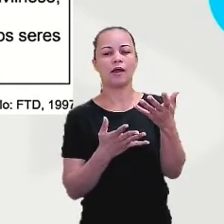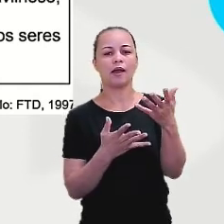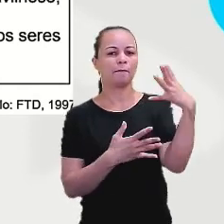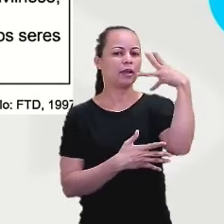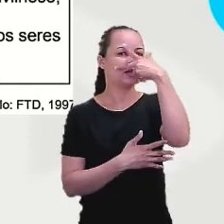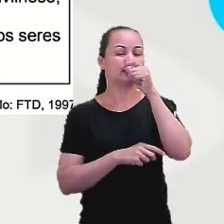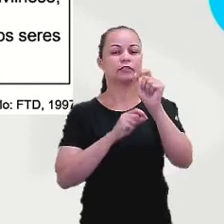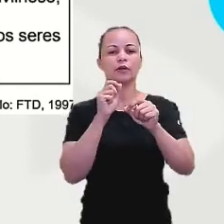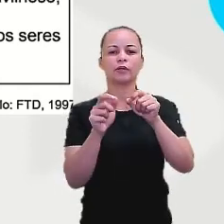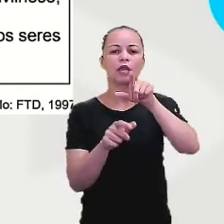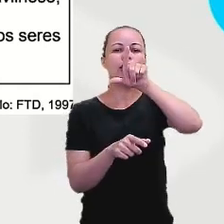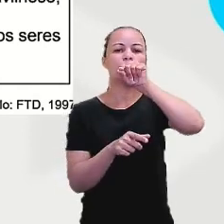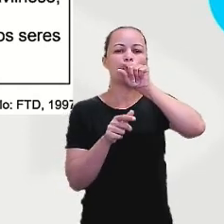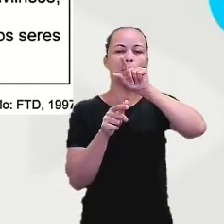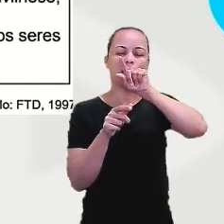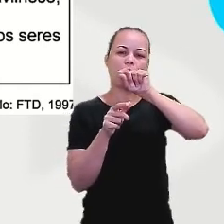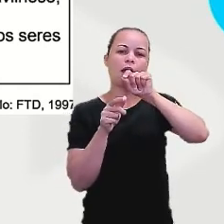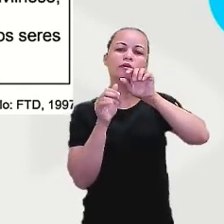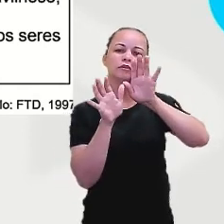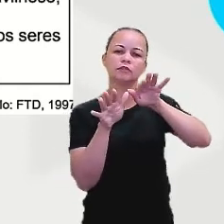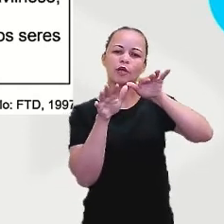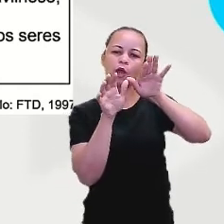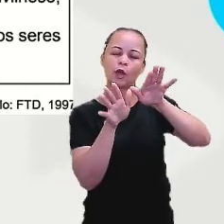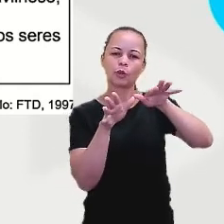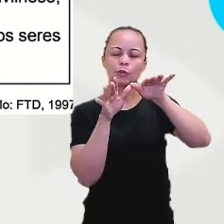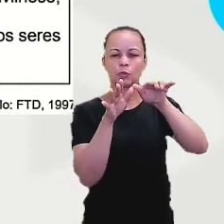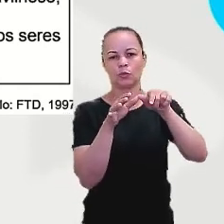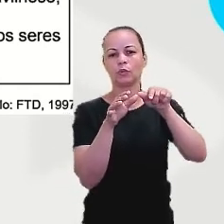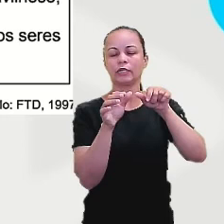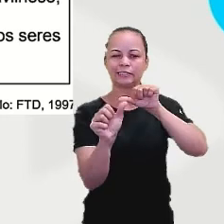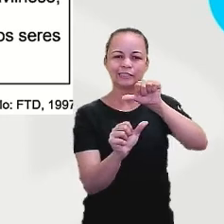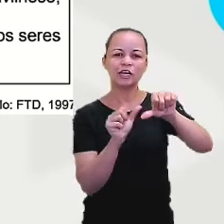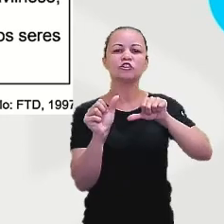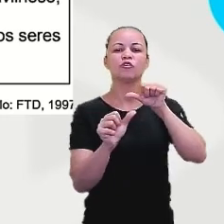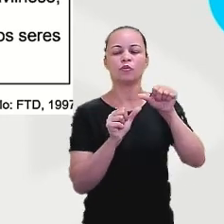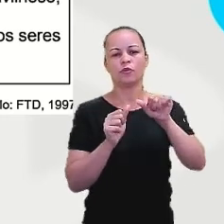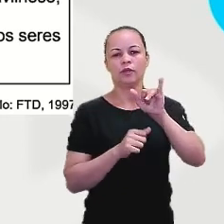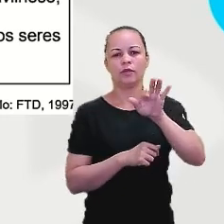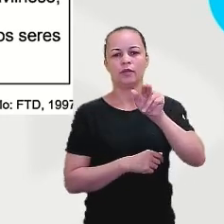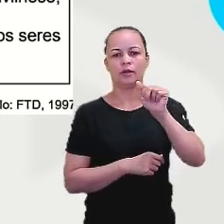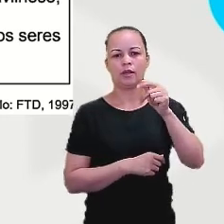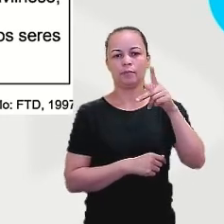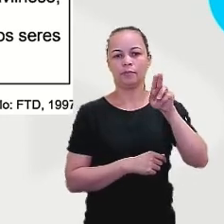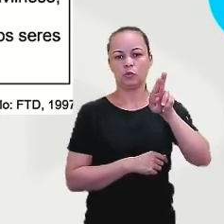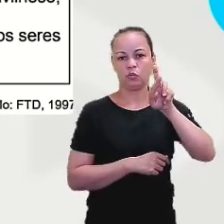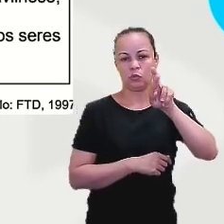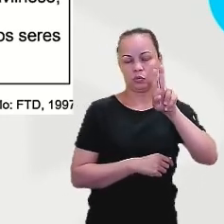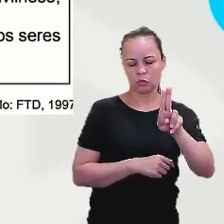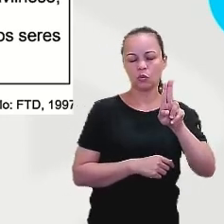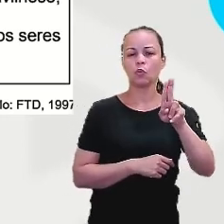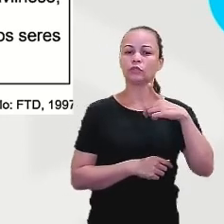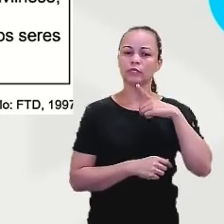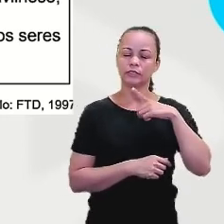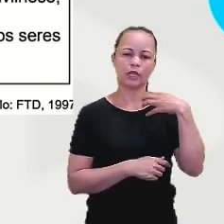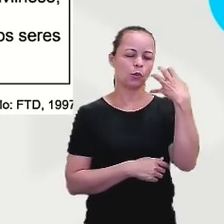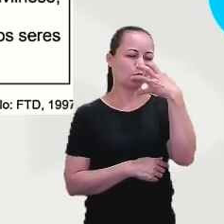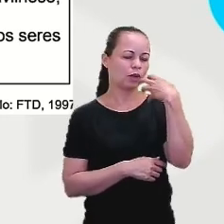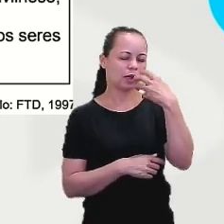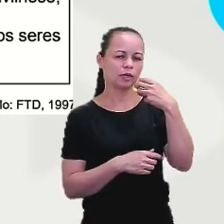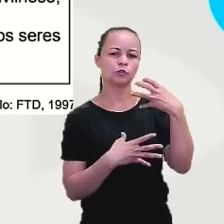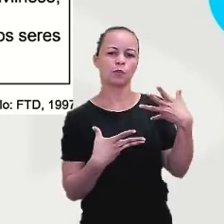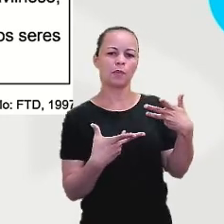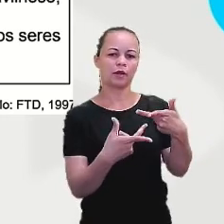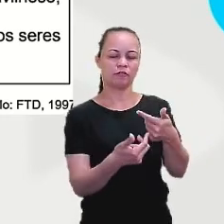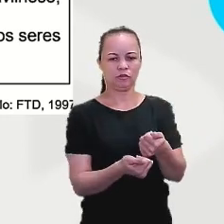Este, então, transformou a alma do jovem num pássaro urapuru, que mesmo com escassa beleza, possui um canto maravilhoso. Mas o